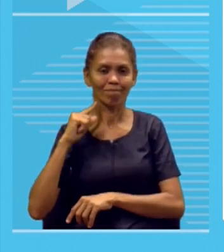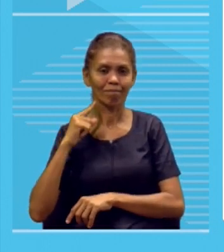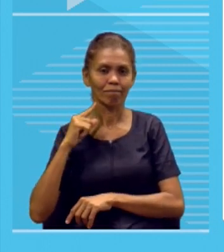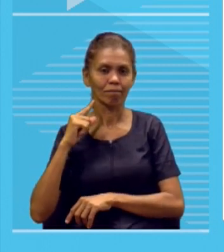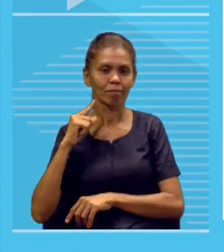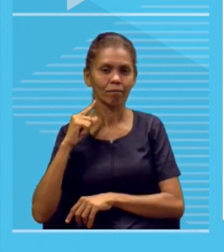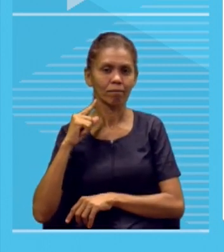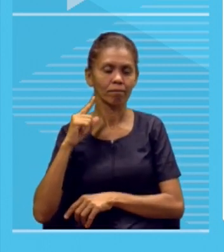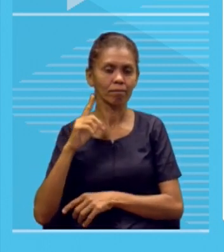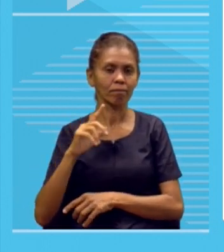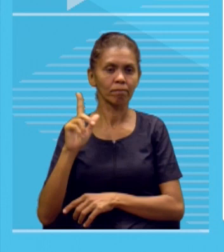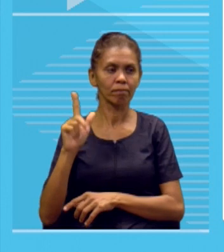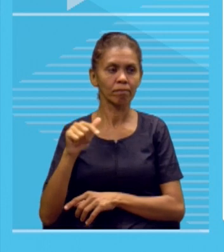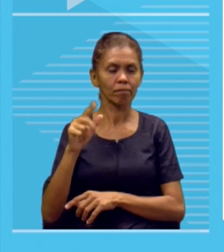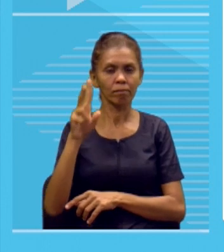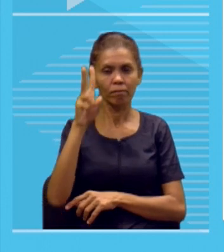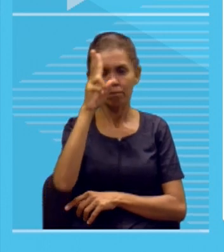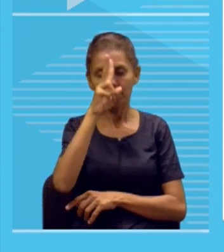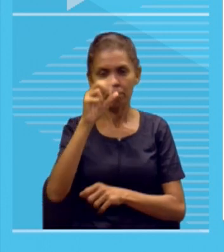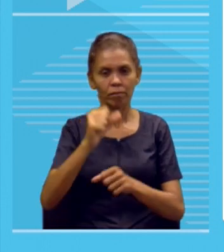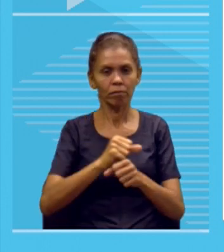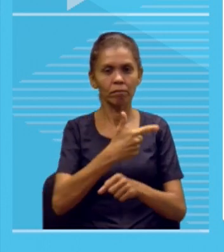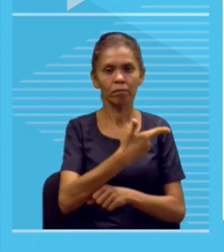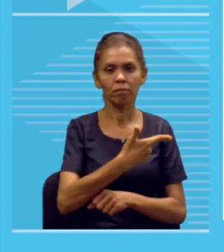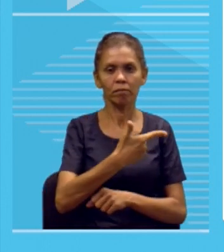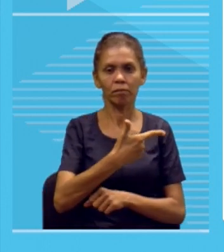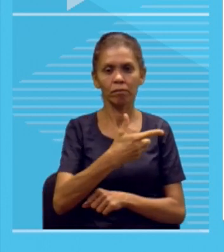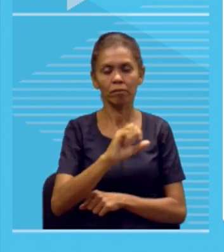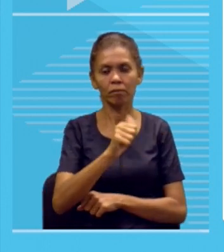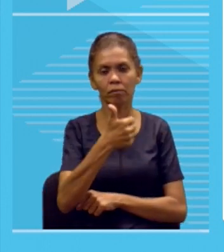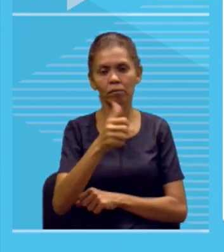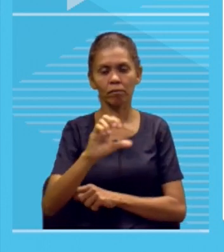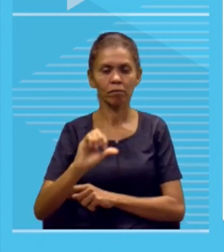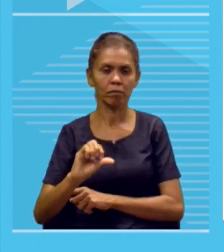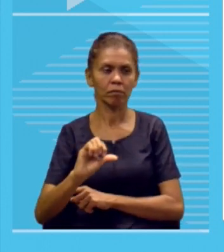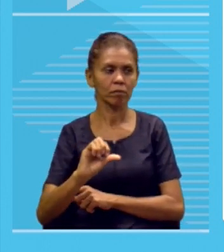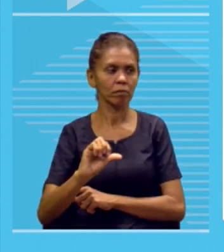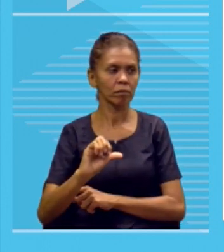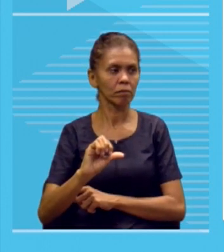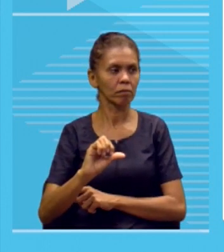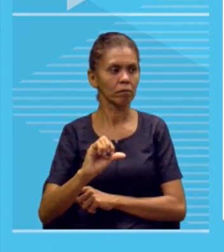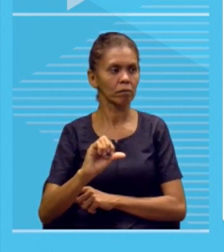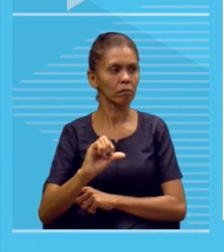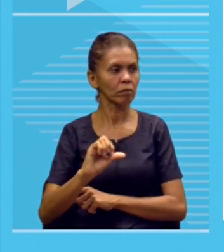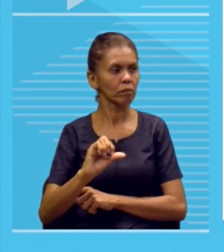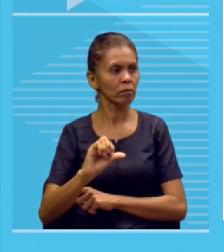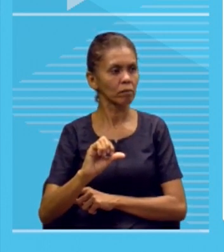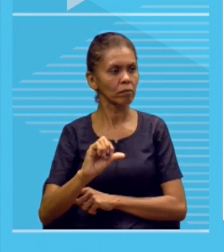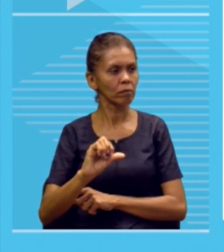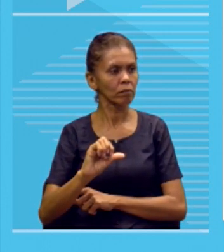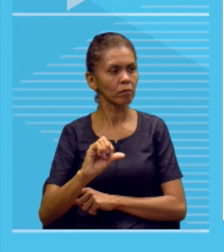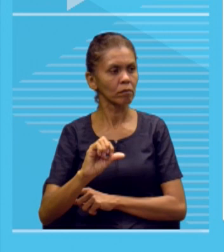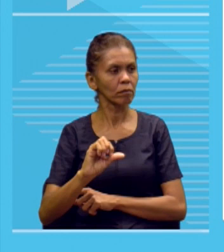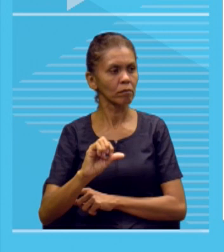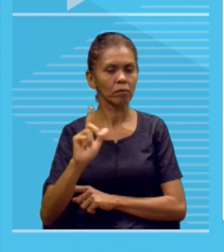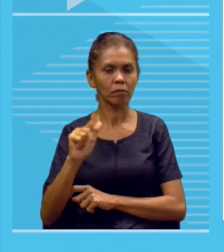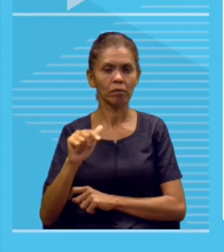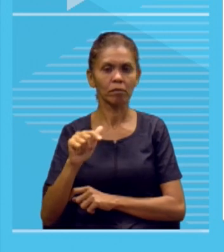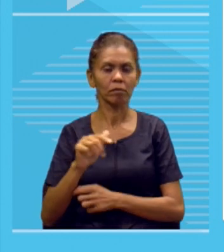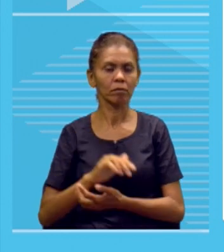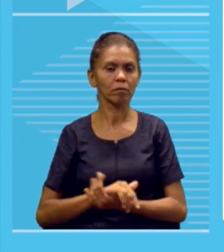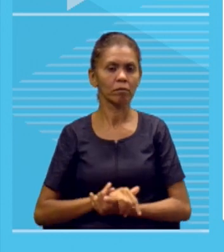eu lembro que em 2019 ela teve, né, uma grande. Eu acho que eu até coloquei aqui essa